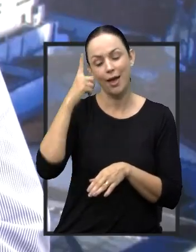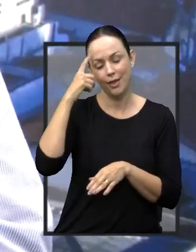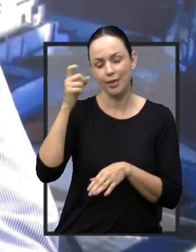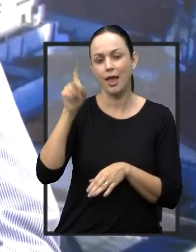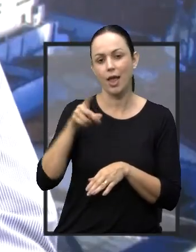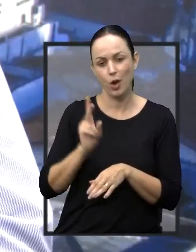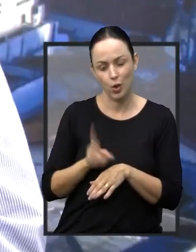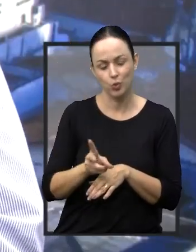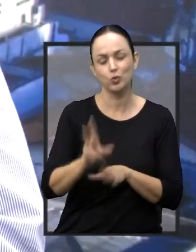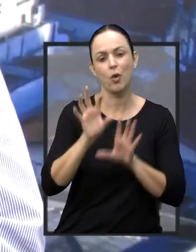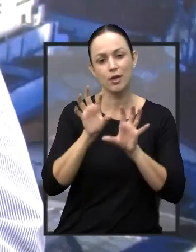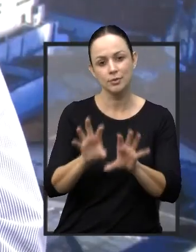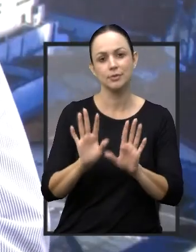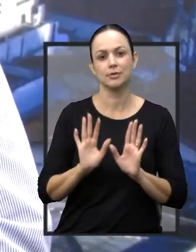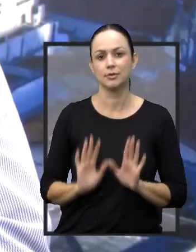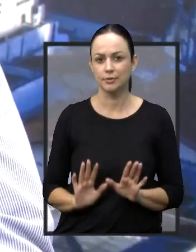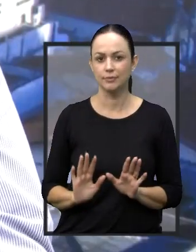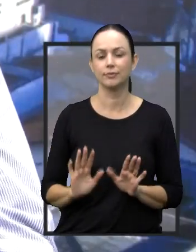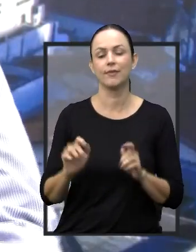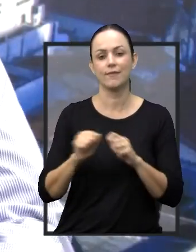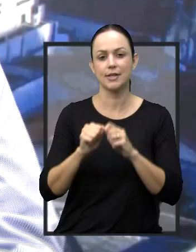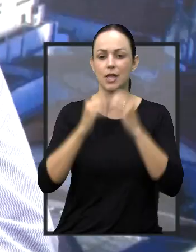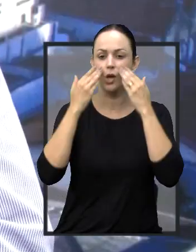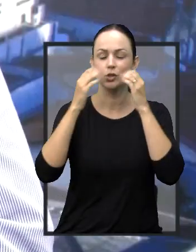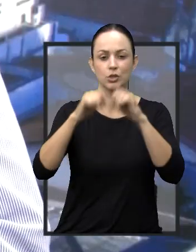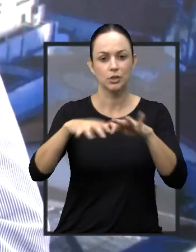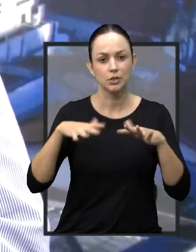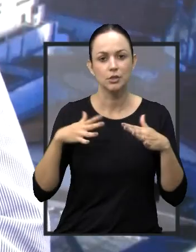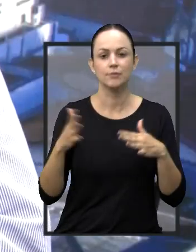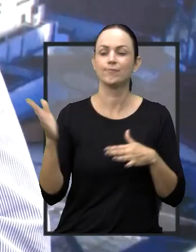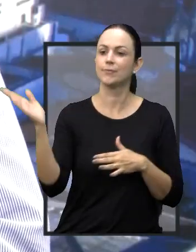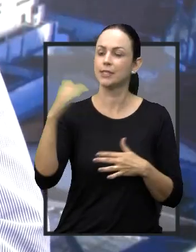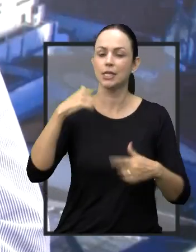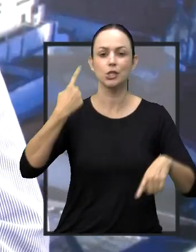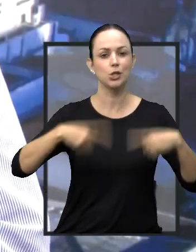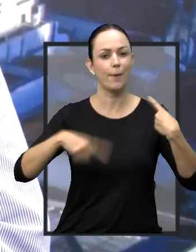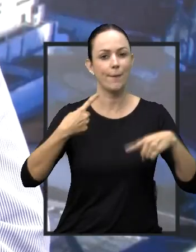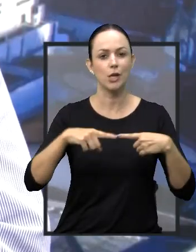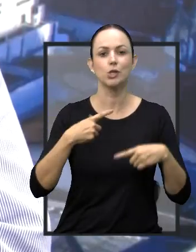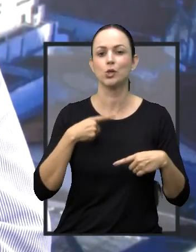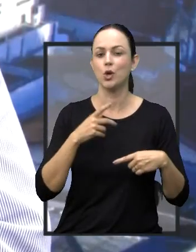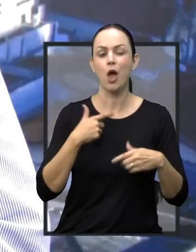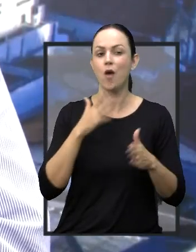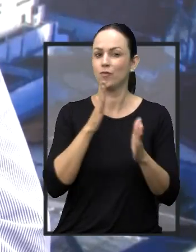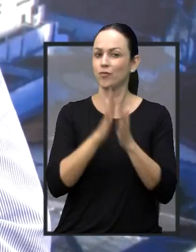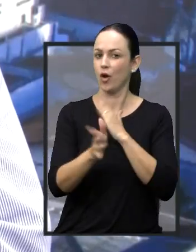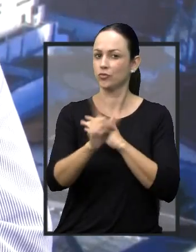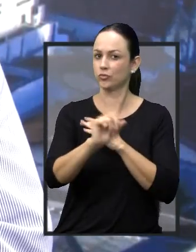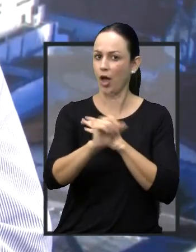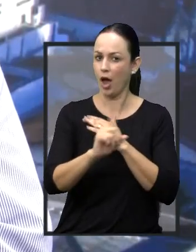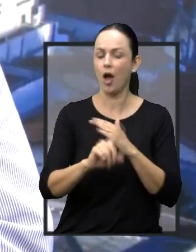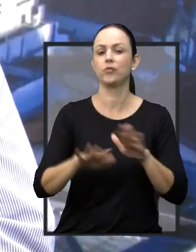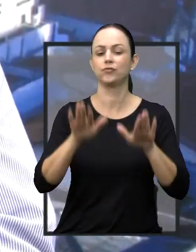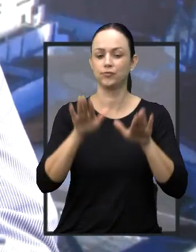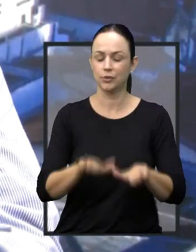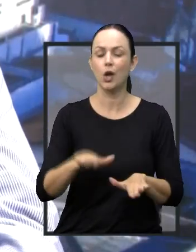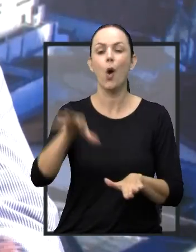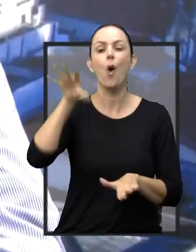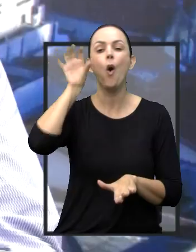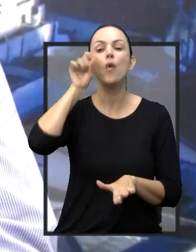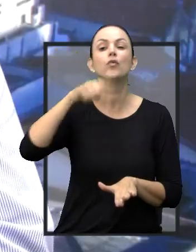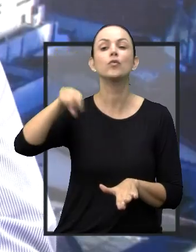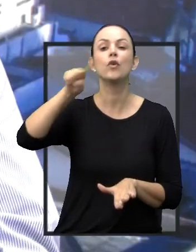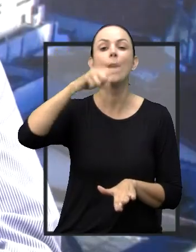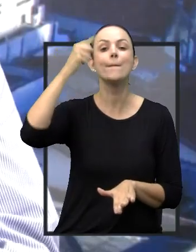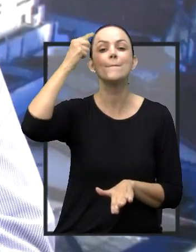manter essa toada, vamos fazer audiência pública, vamos trazer para o debate, nós não fugimos do debate, vamos ouvir o que pensam, quem é